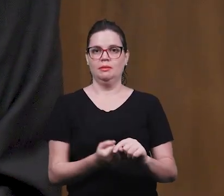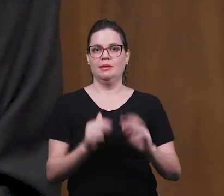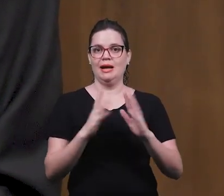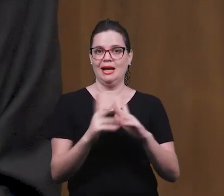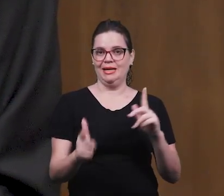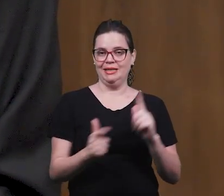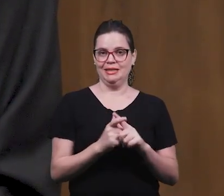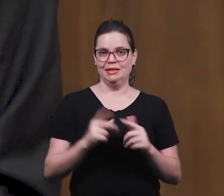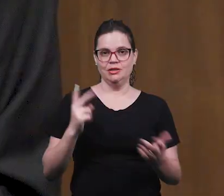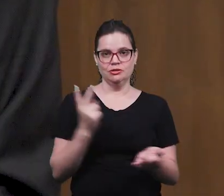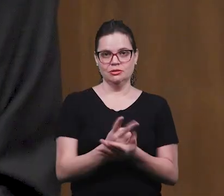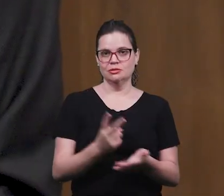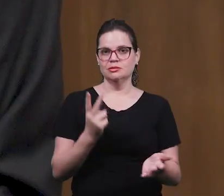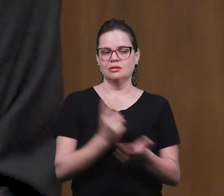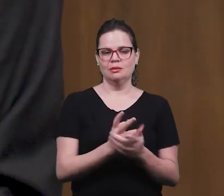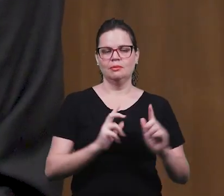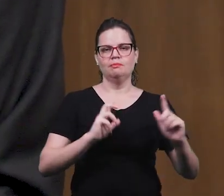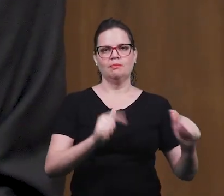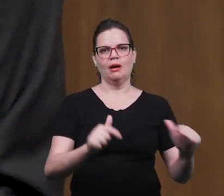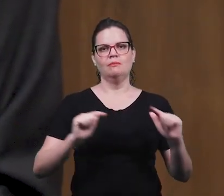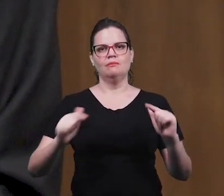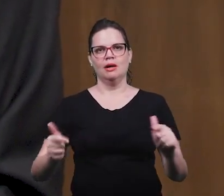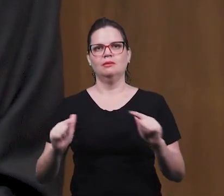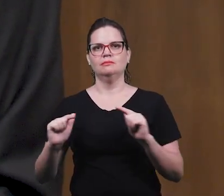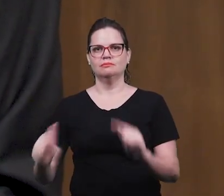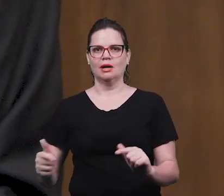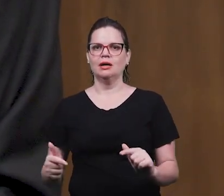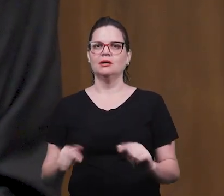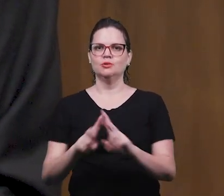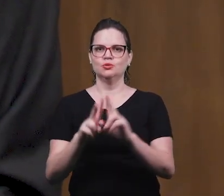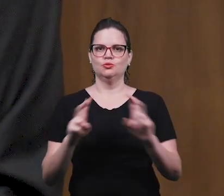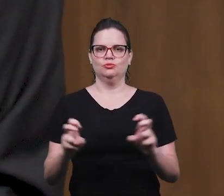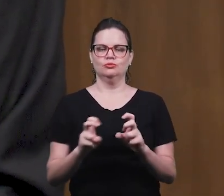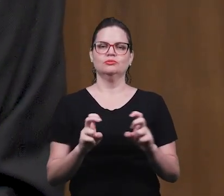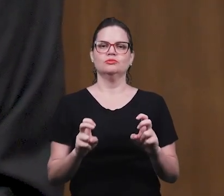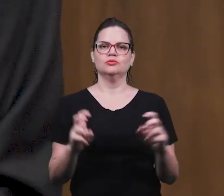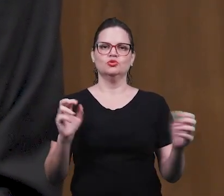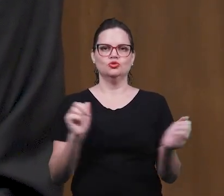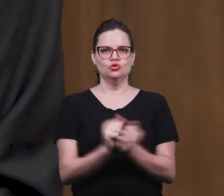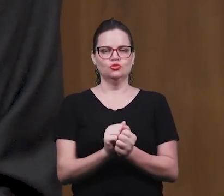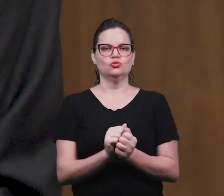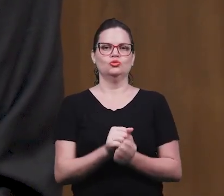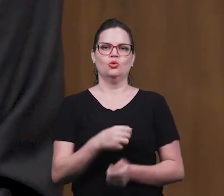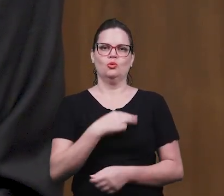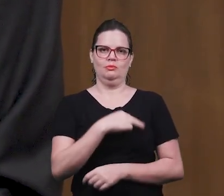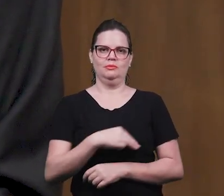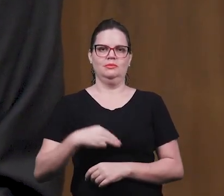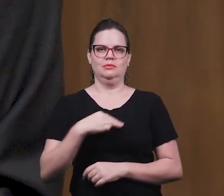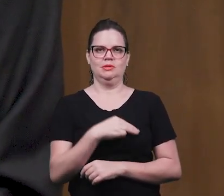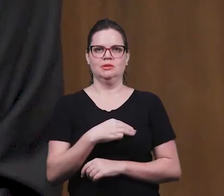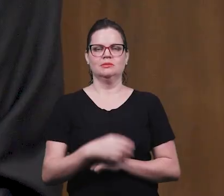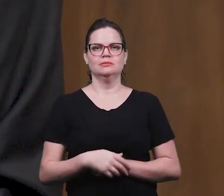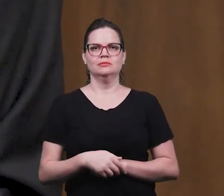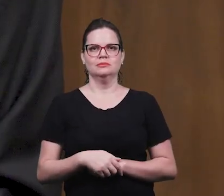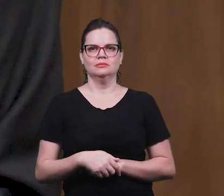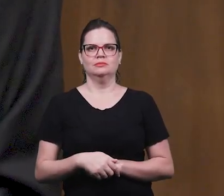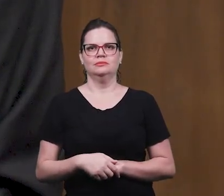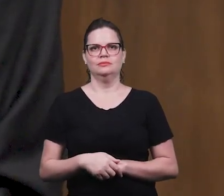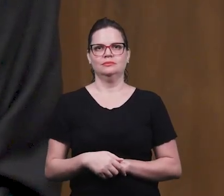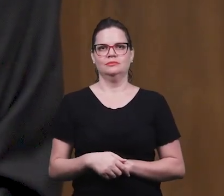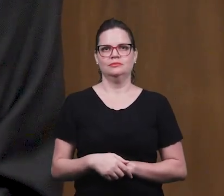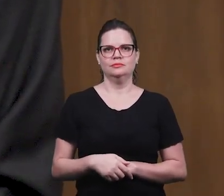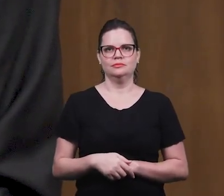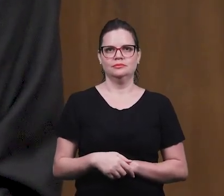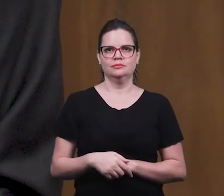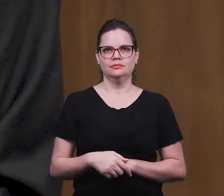faz por meio, né, da missão. A missão que é o braço, né, mas todo o apoio de